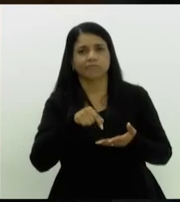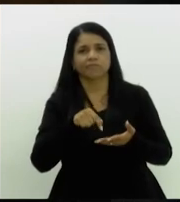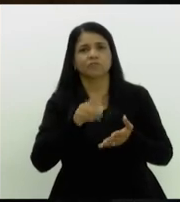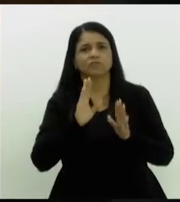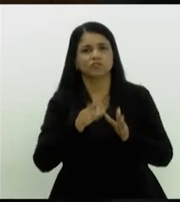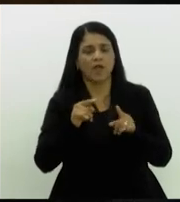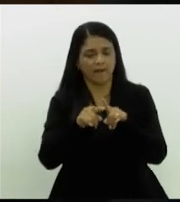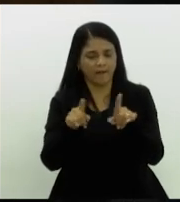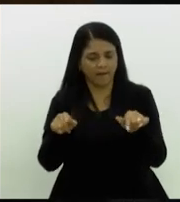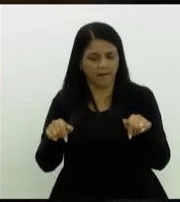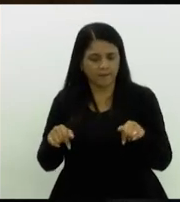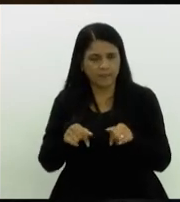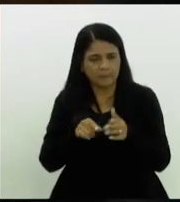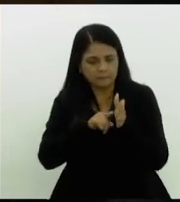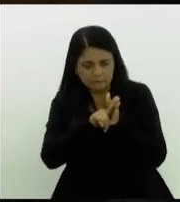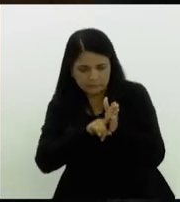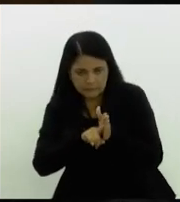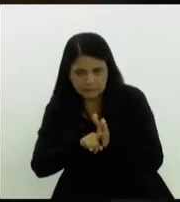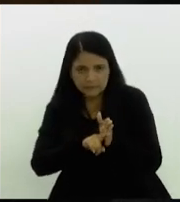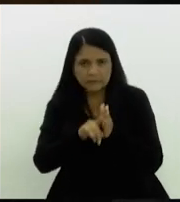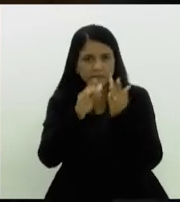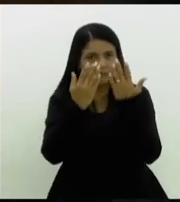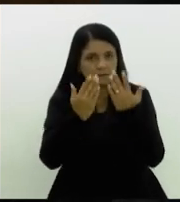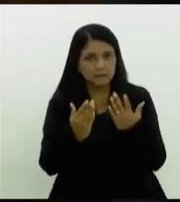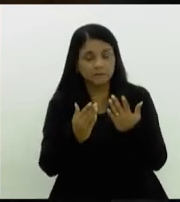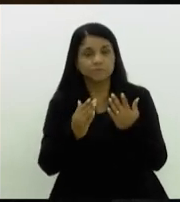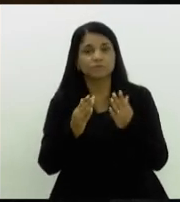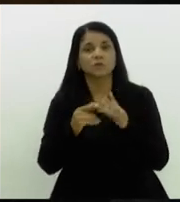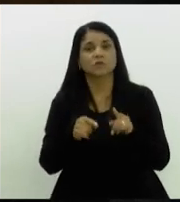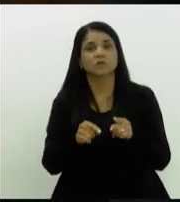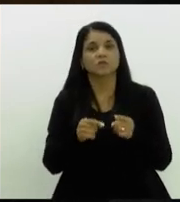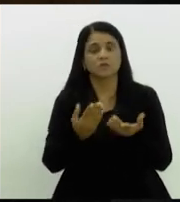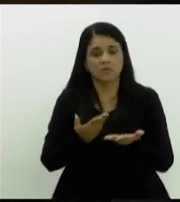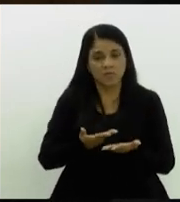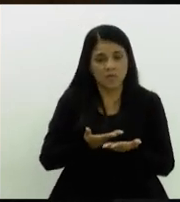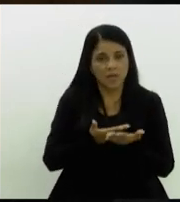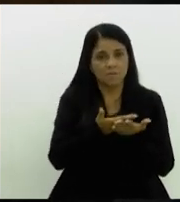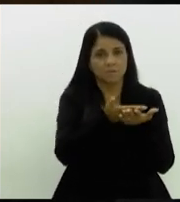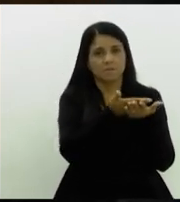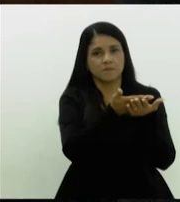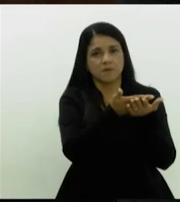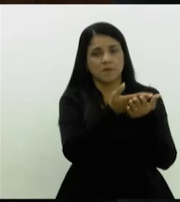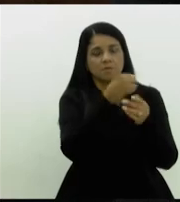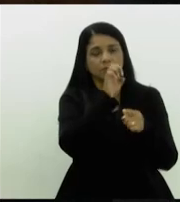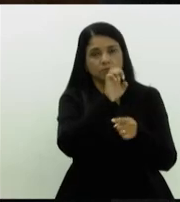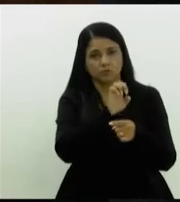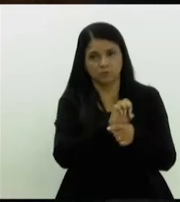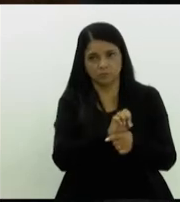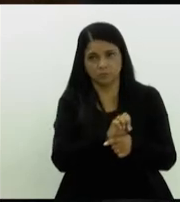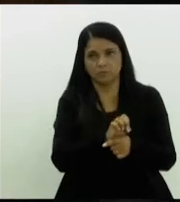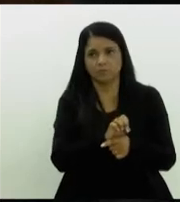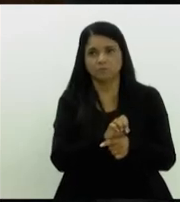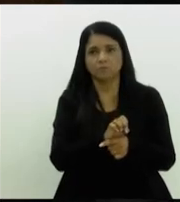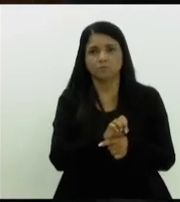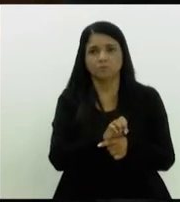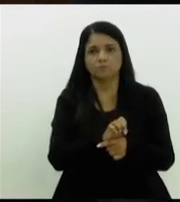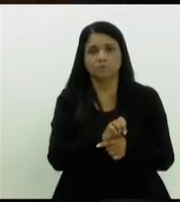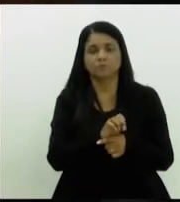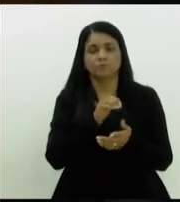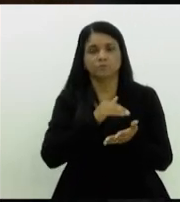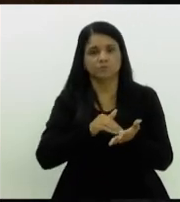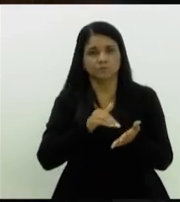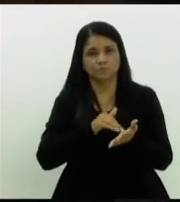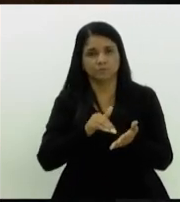nosso gabinete, e que a gente pudesse fazer um copilado e encaminhar para o Estado, né, para a